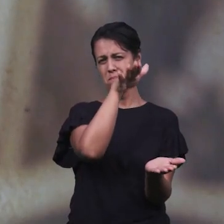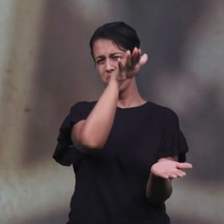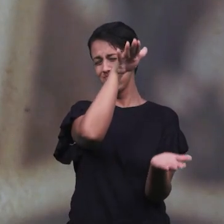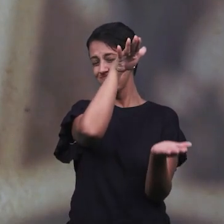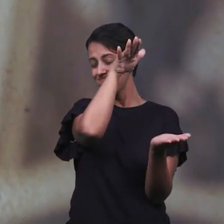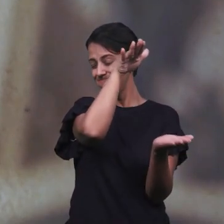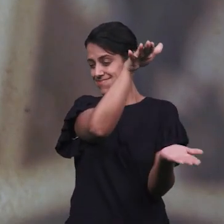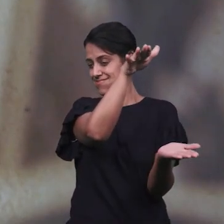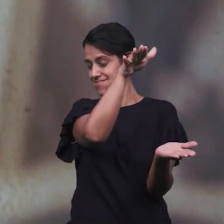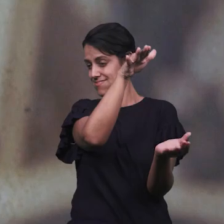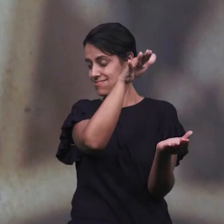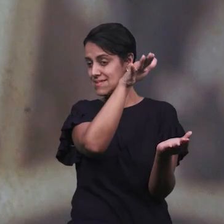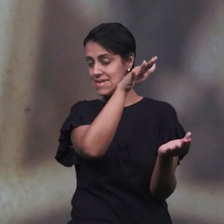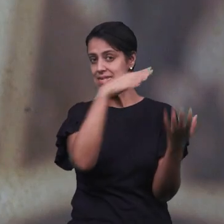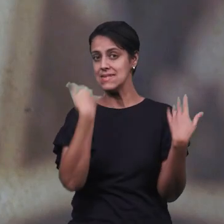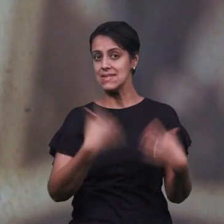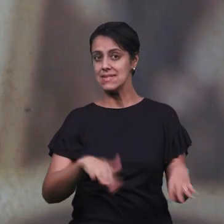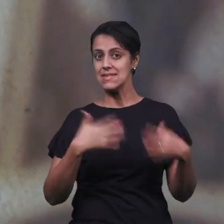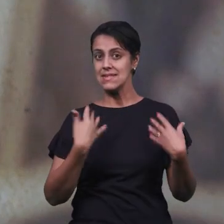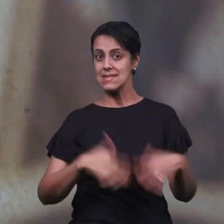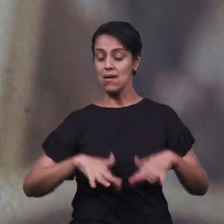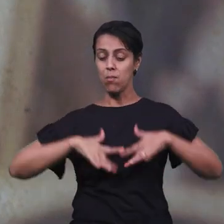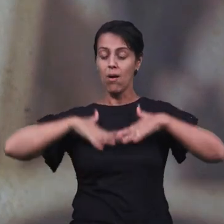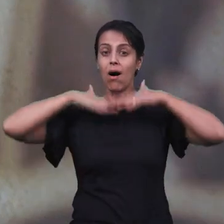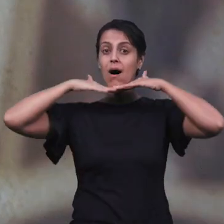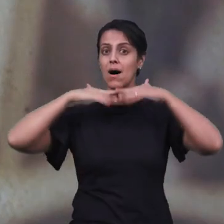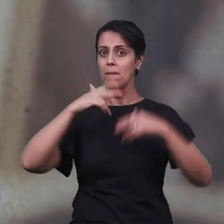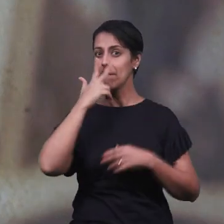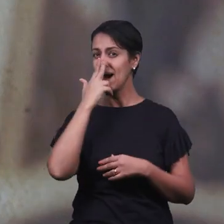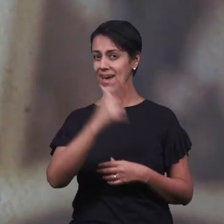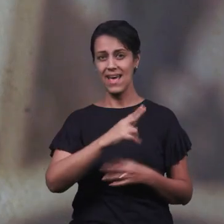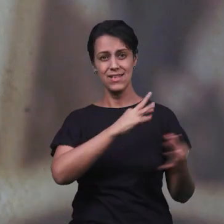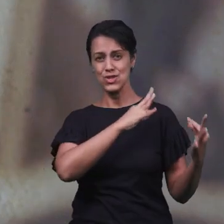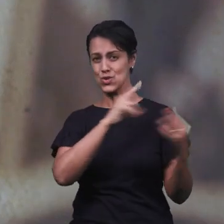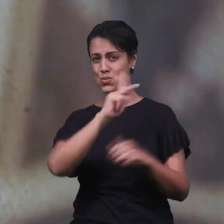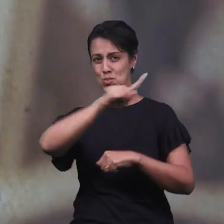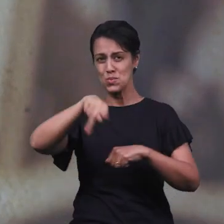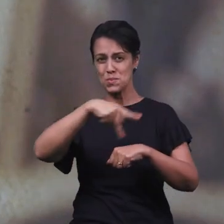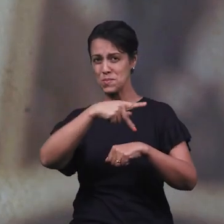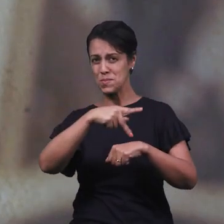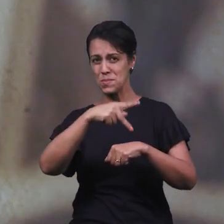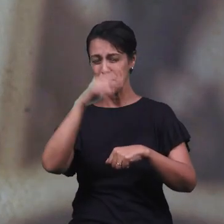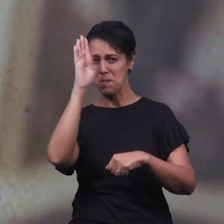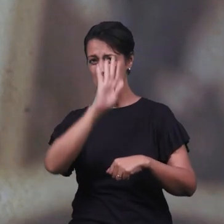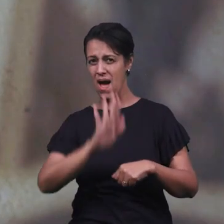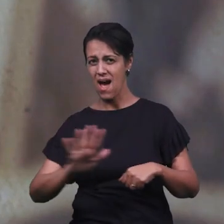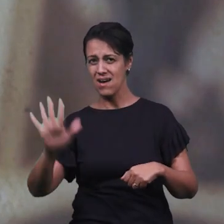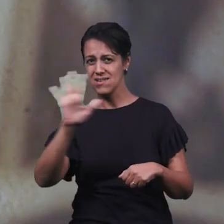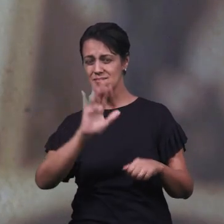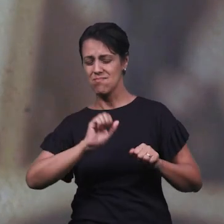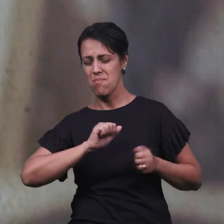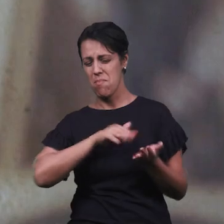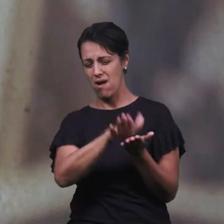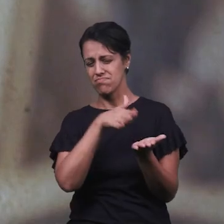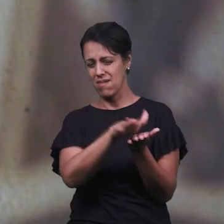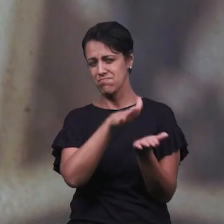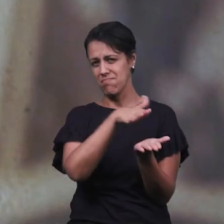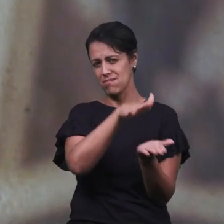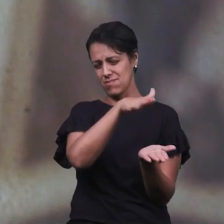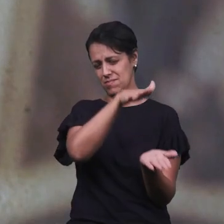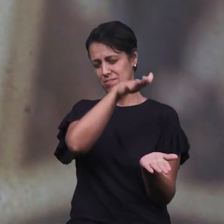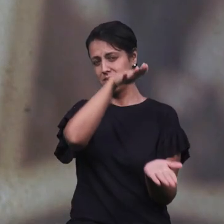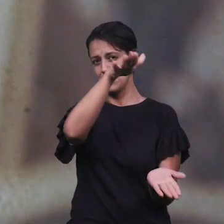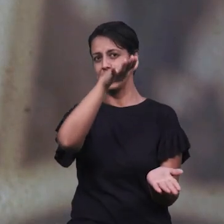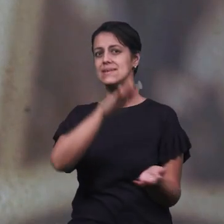é como se o país inteiro estivesse demandando. Sim. Então, os métodos